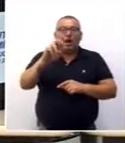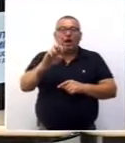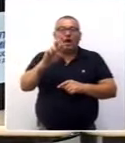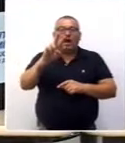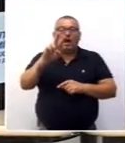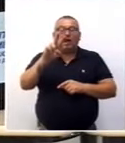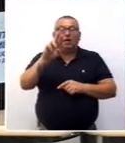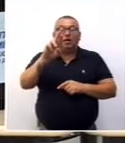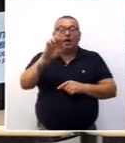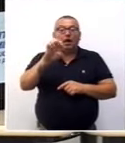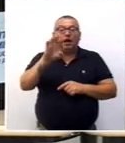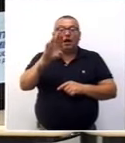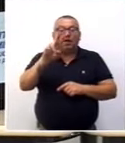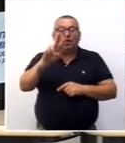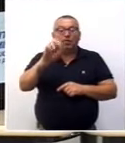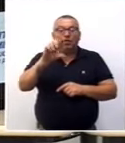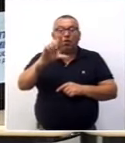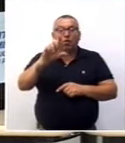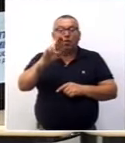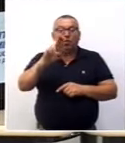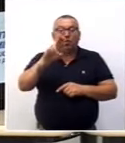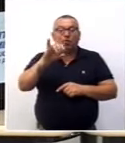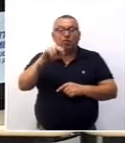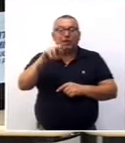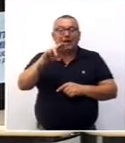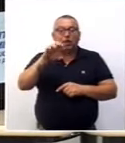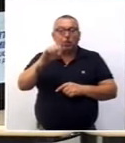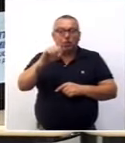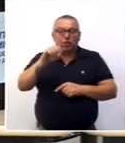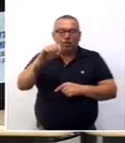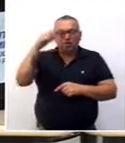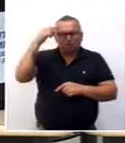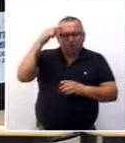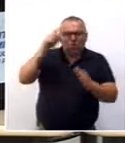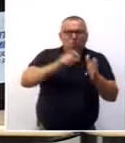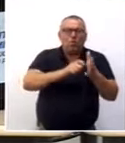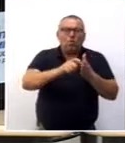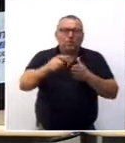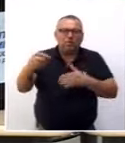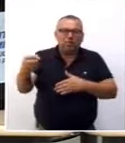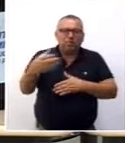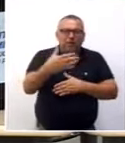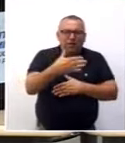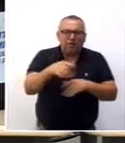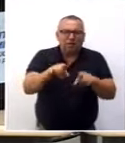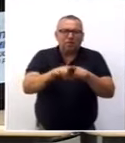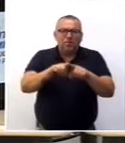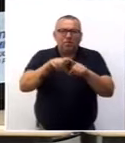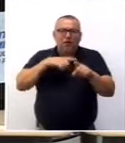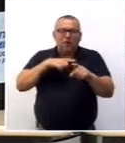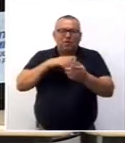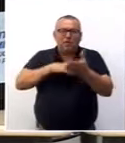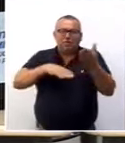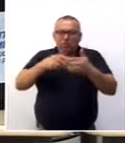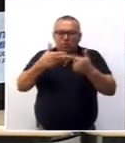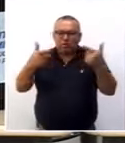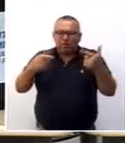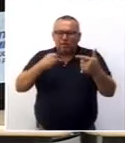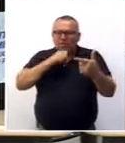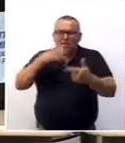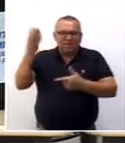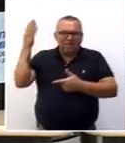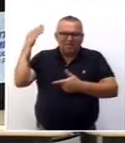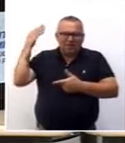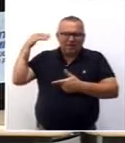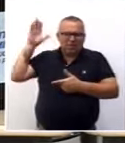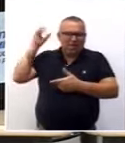Está dizendo que o conceito, qual é o conceito de moderno e se modernidade está ligada a tudo aquilo que não é antigo, ultrapassado ou fora de